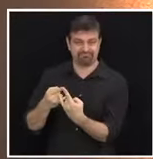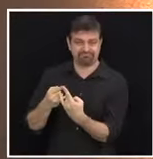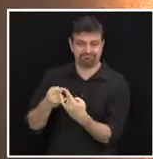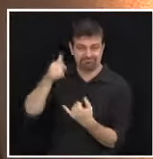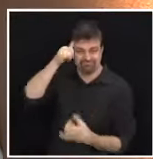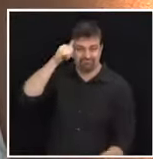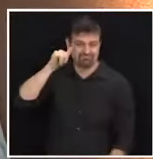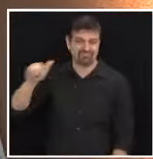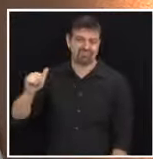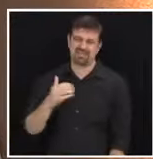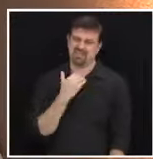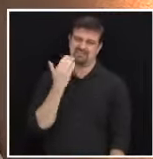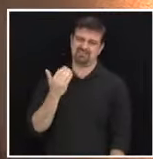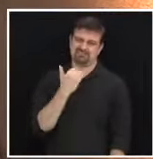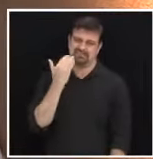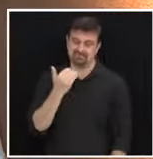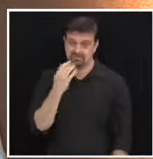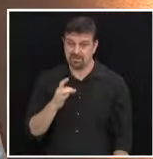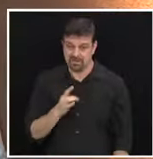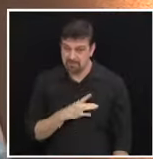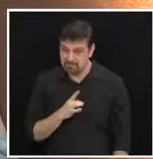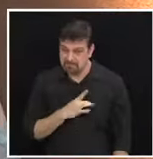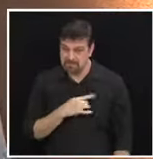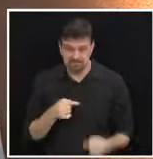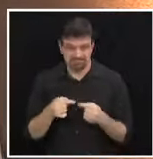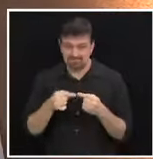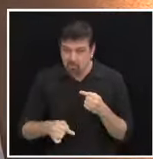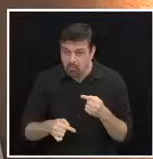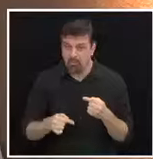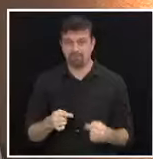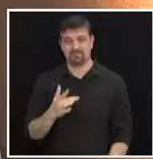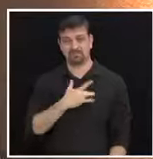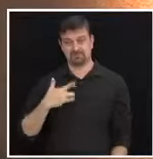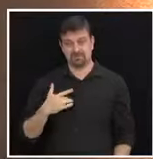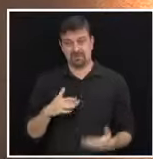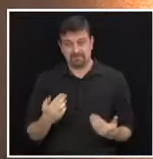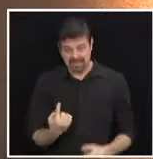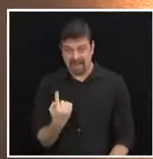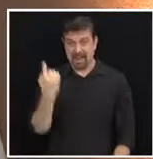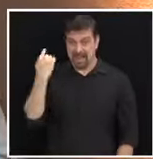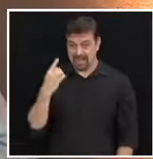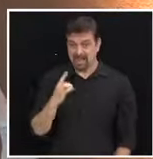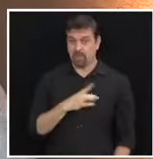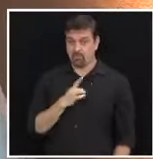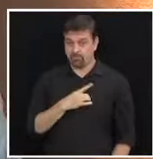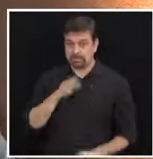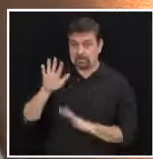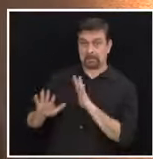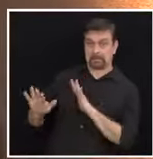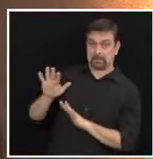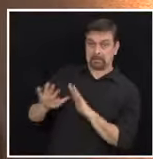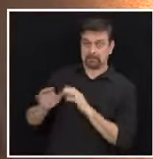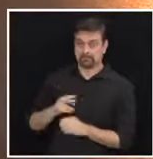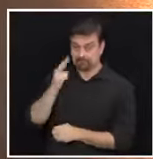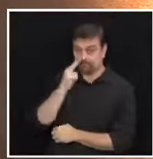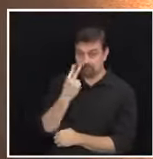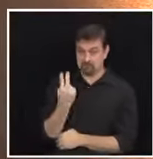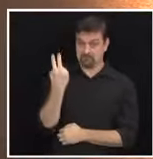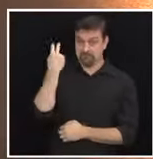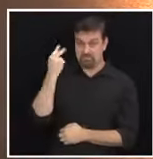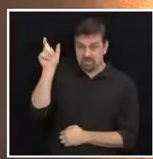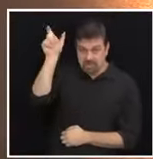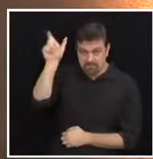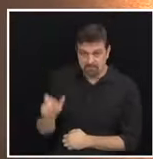menos. Medo não é uma coisa muito boa em saúde, mas tinha um impacto de certa maneira. Cada vez que você via uma pessoa, como,